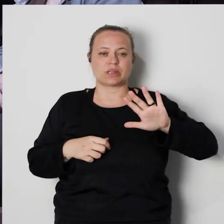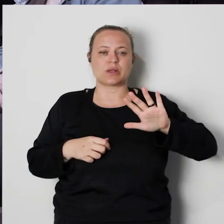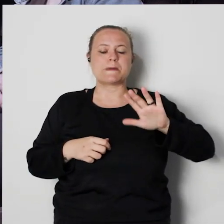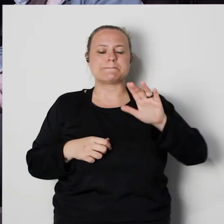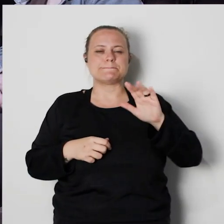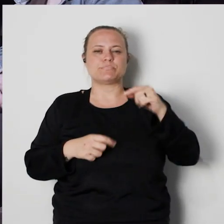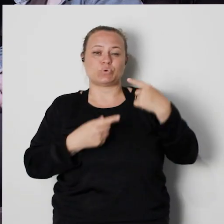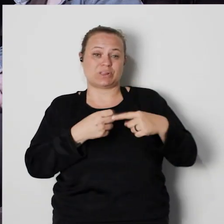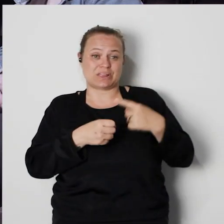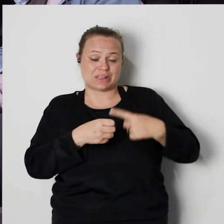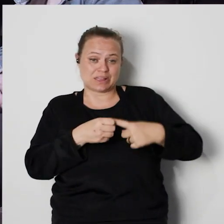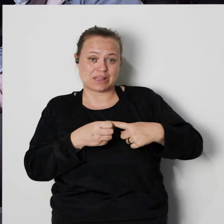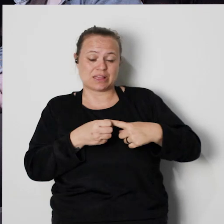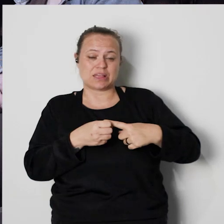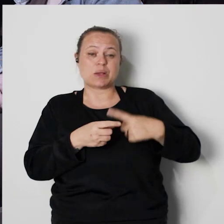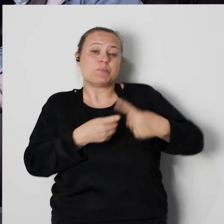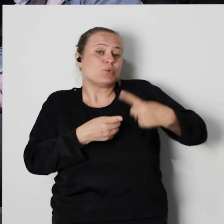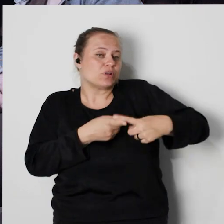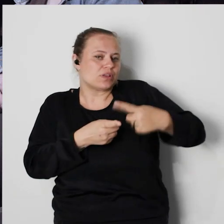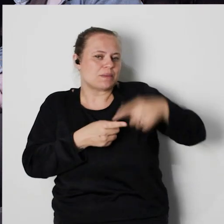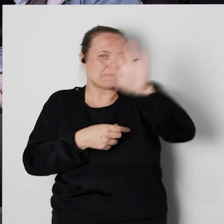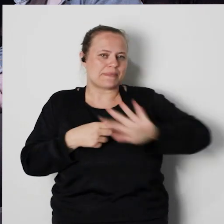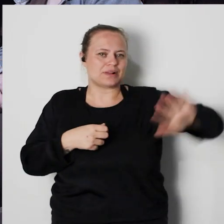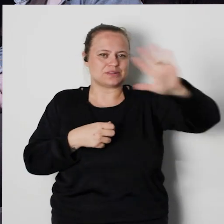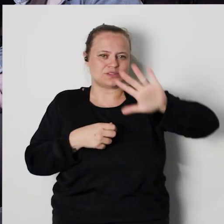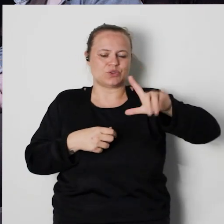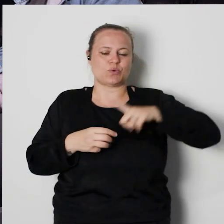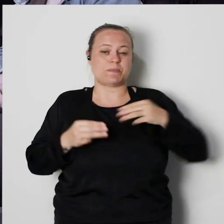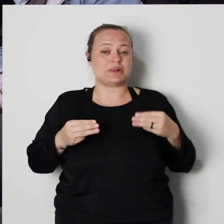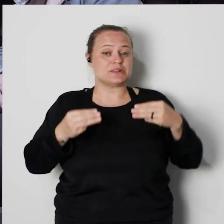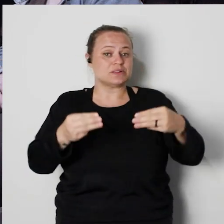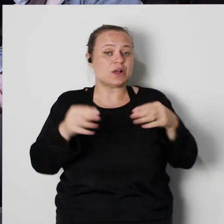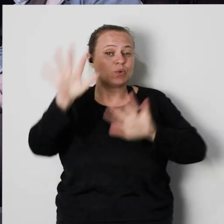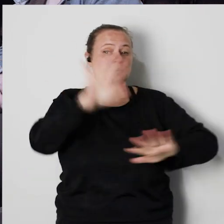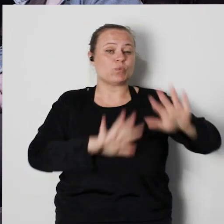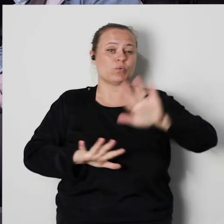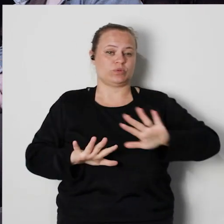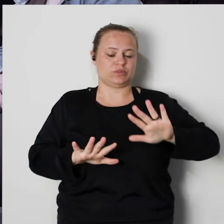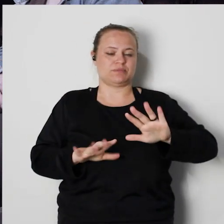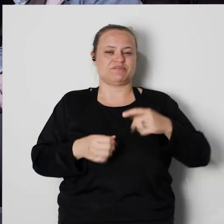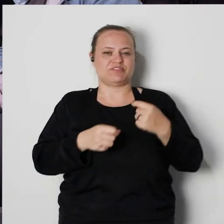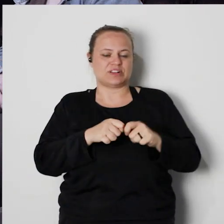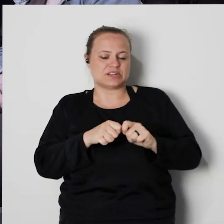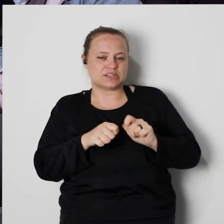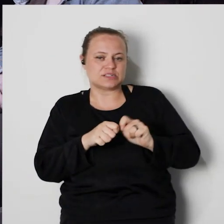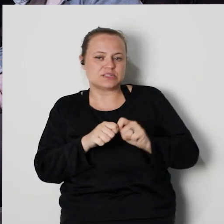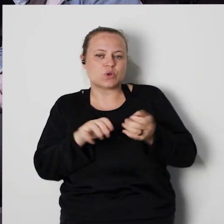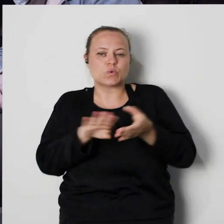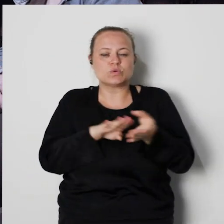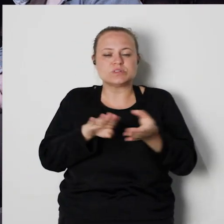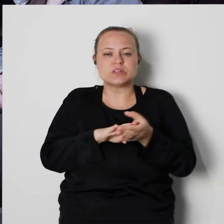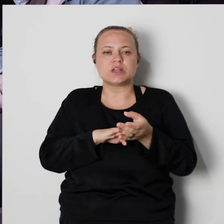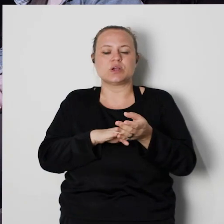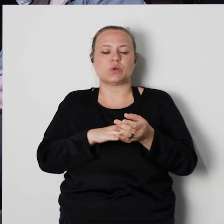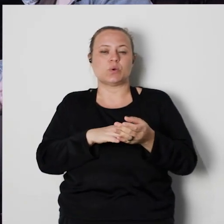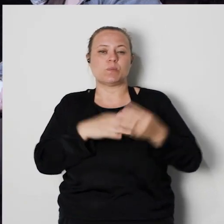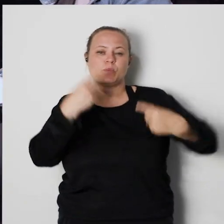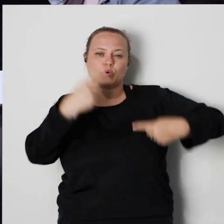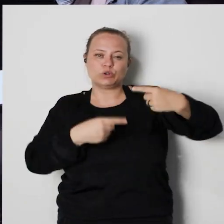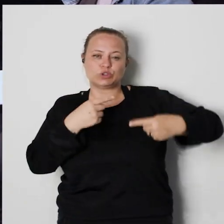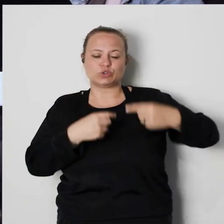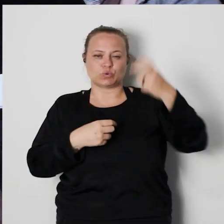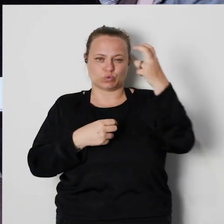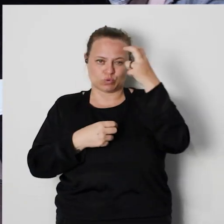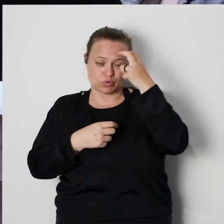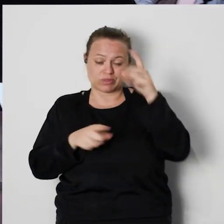o Sistema Nacional, porque no nível do país estava a cargo do Ministério,